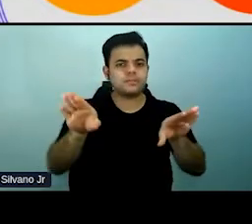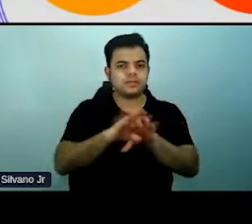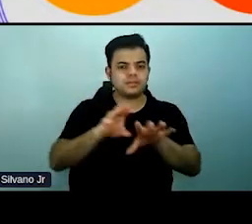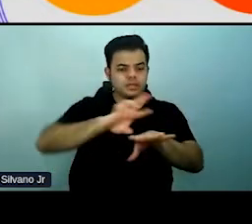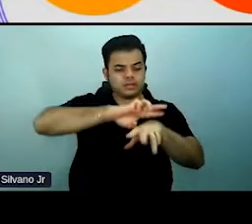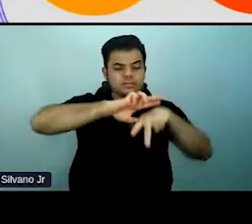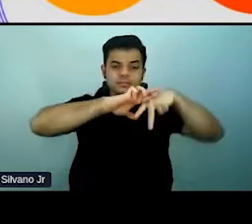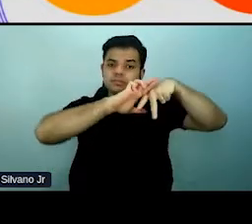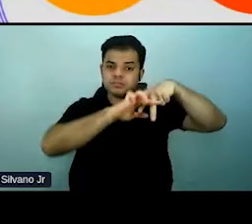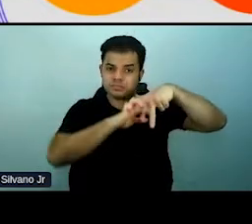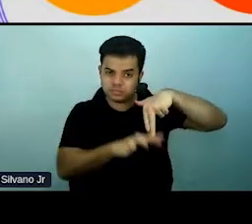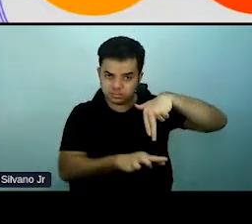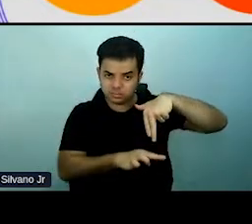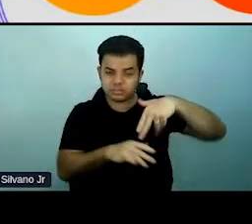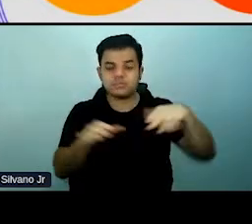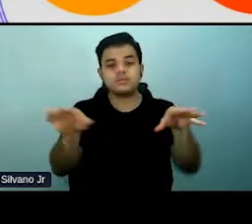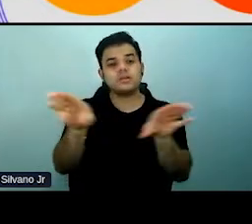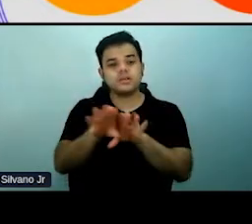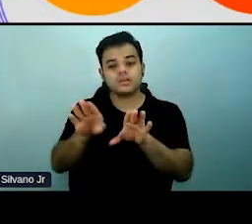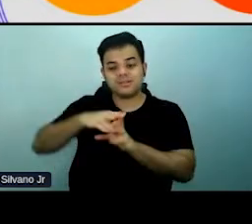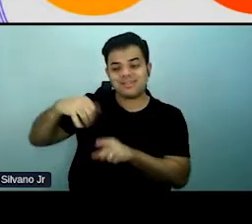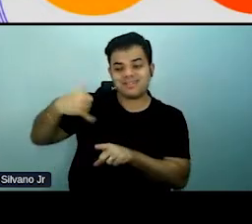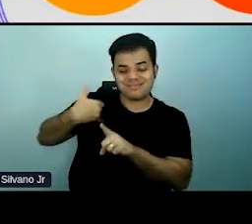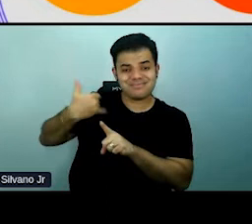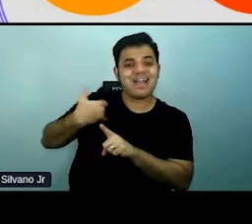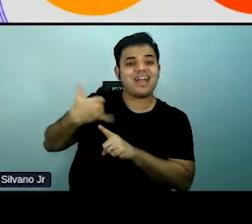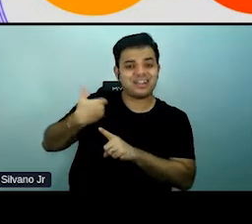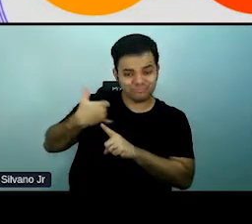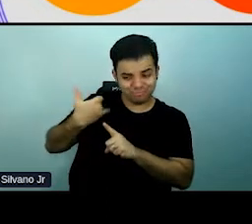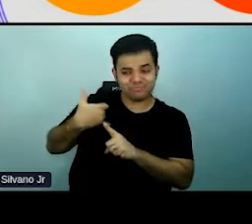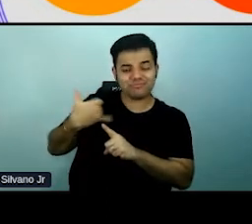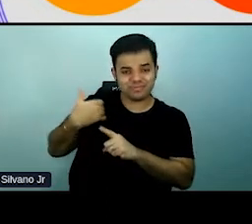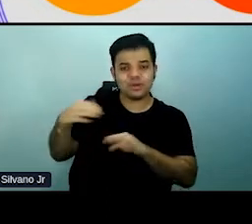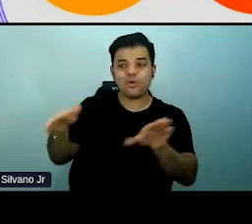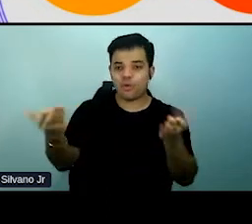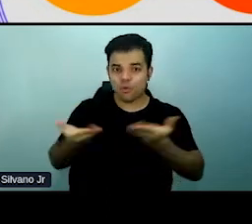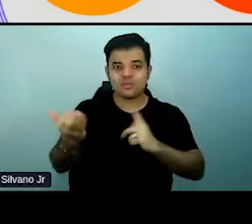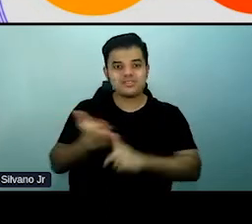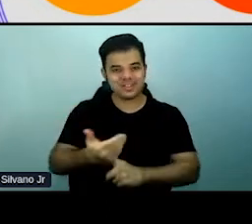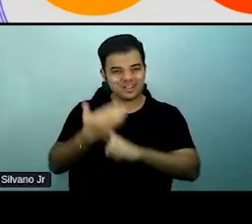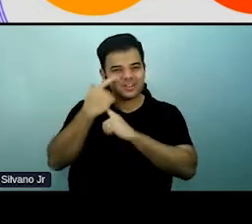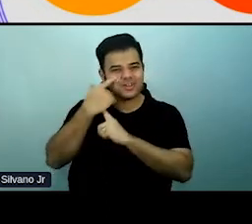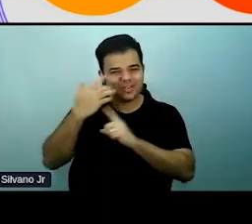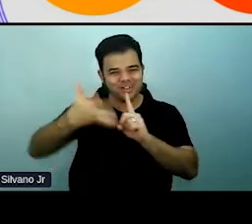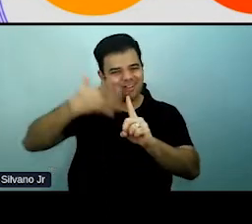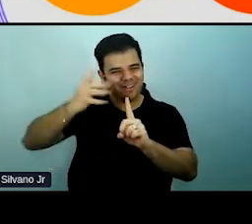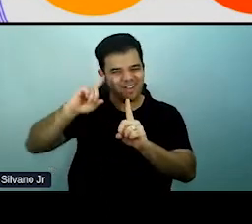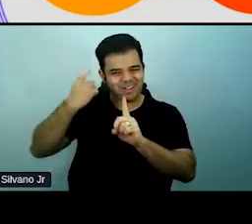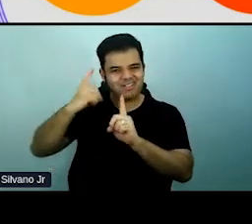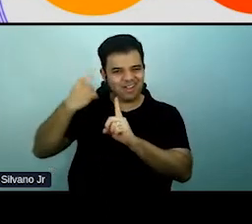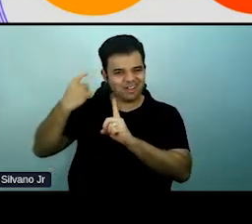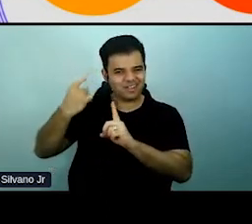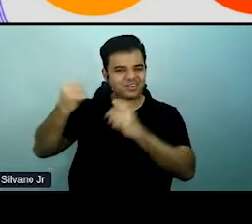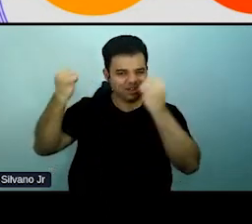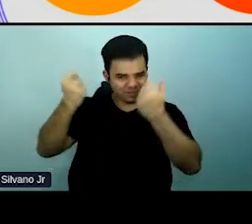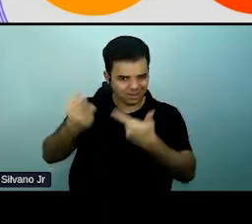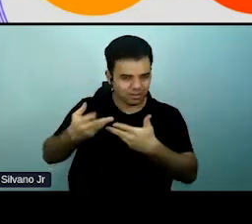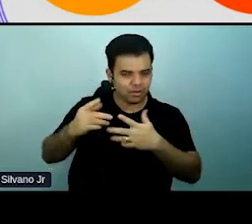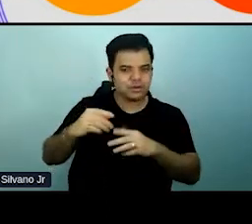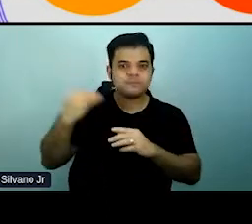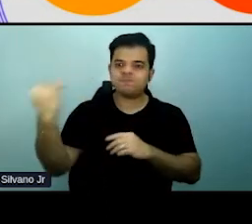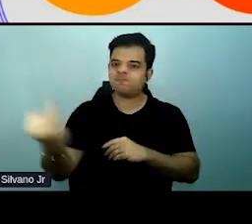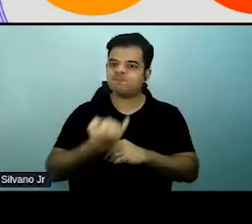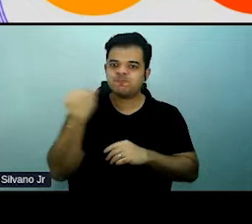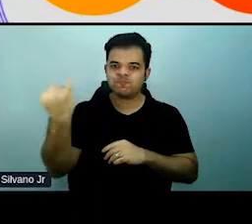de gênero, a diversidade etária. Hoje, na tecnologia, teve até palestras anteriores falando da importância da questão de